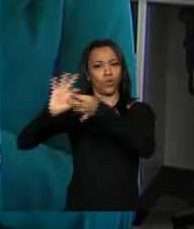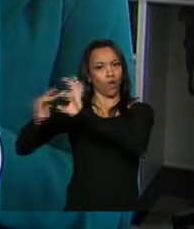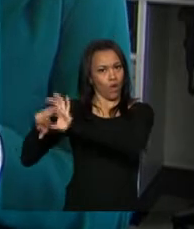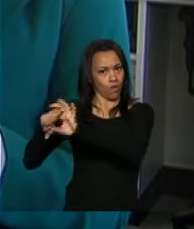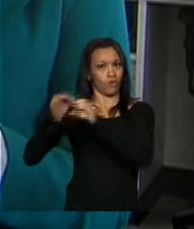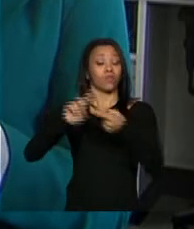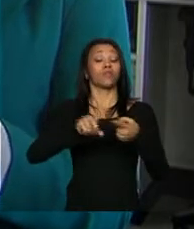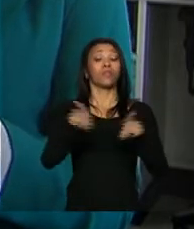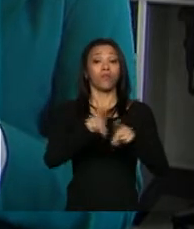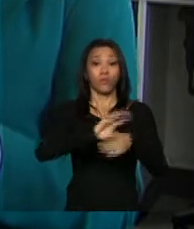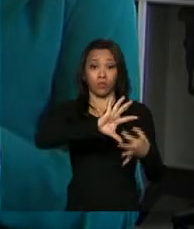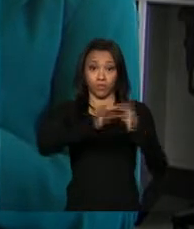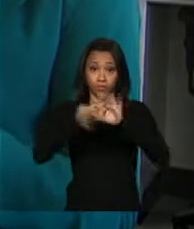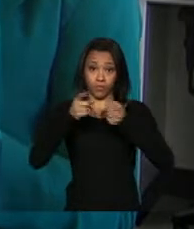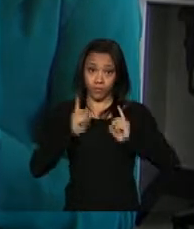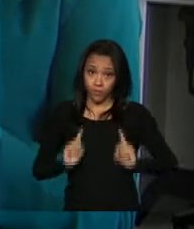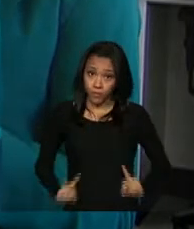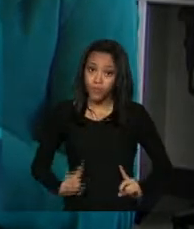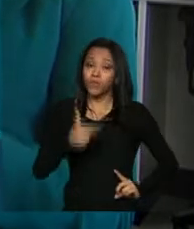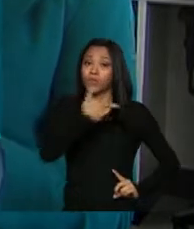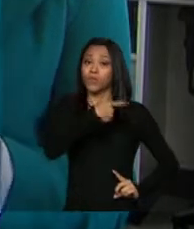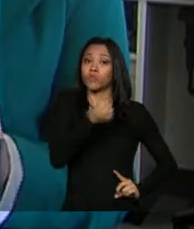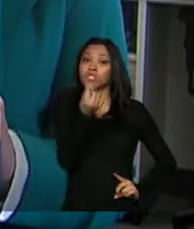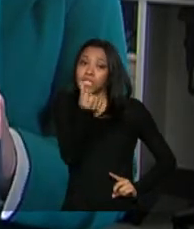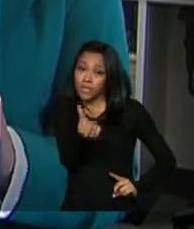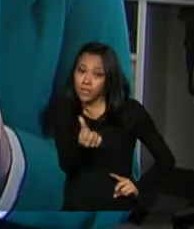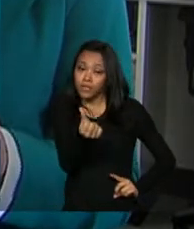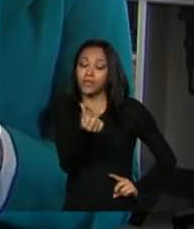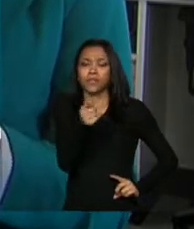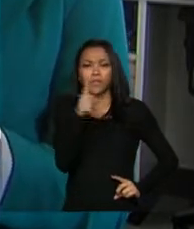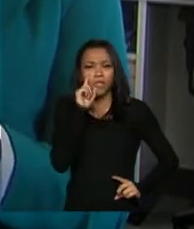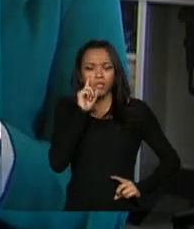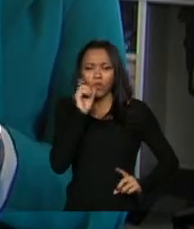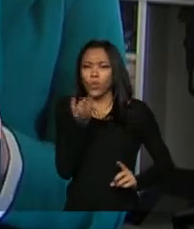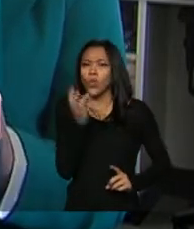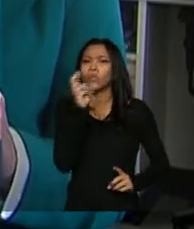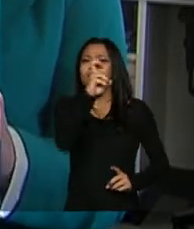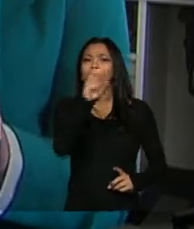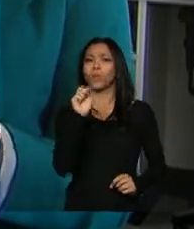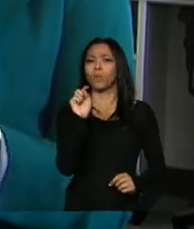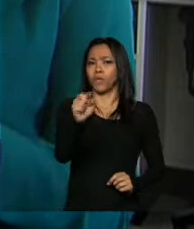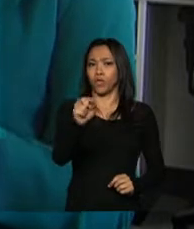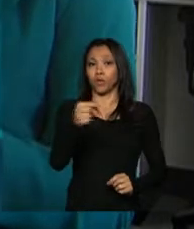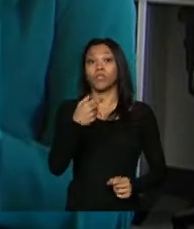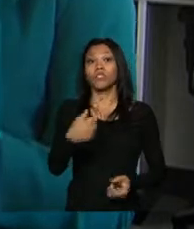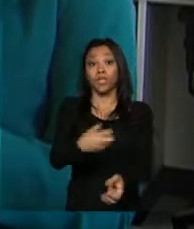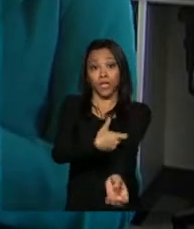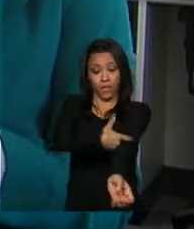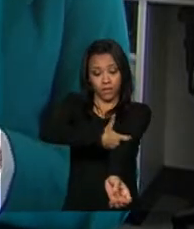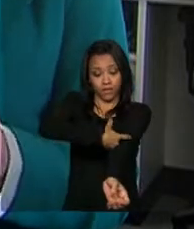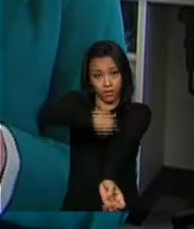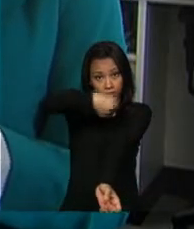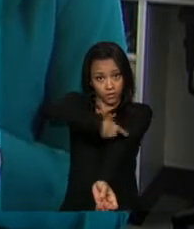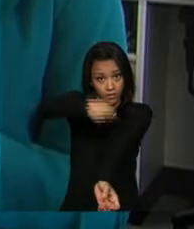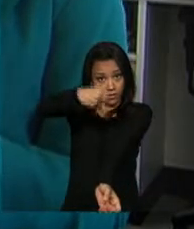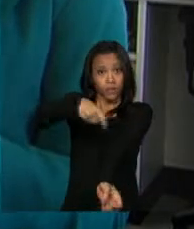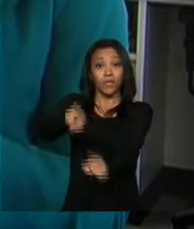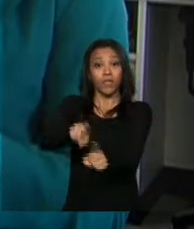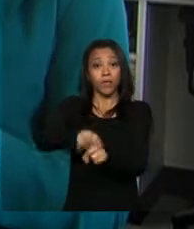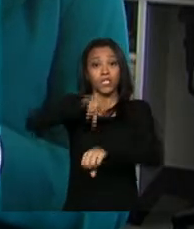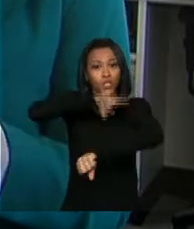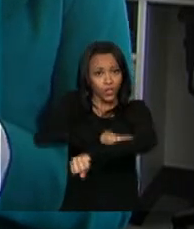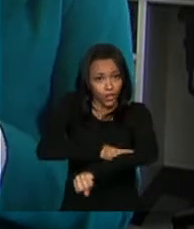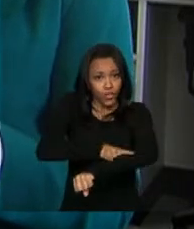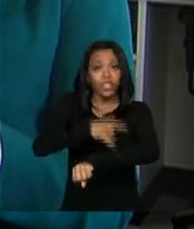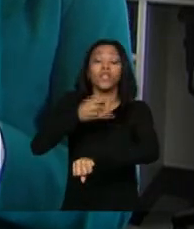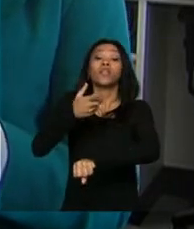de 2016. A estimativa é que sejam analisadas cerca de 5 mil amostras de sangue e urina dos atletas que vão